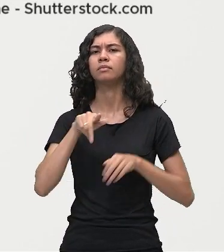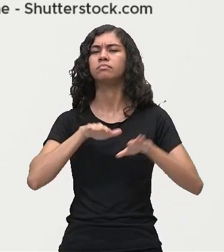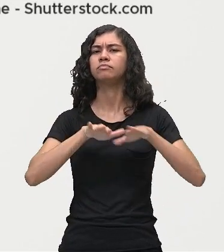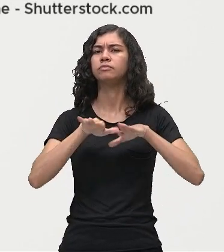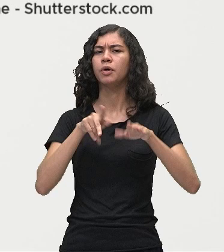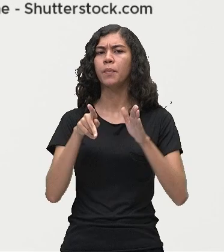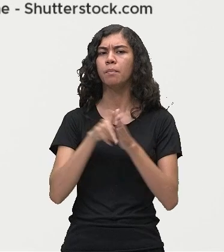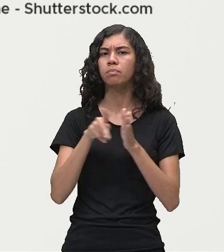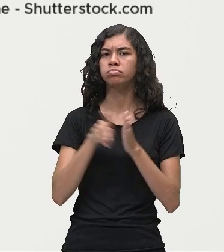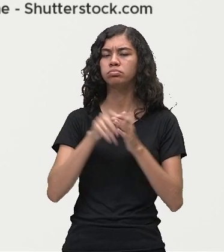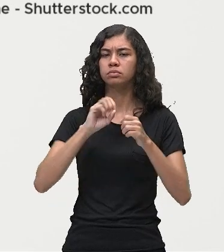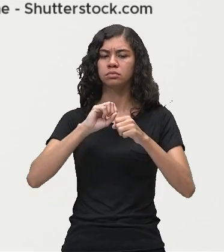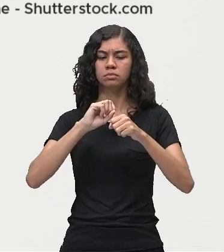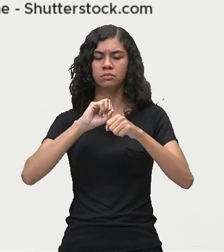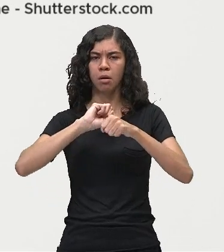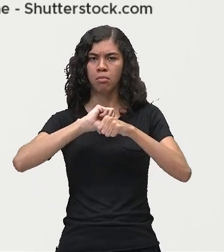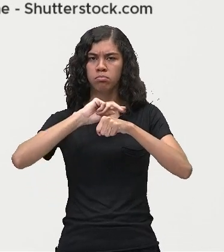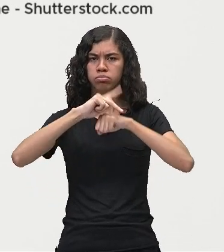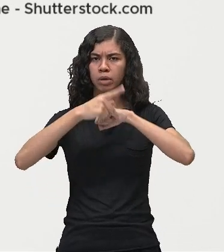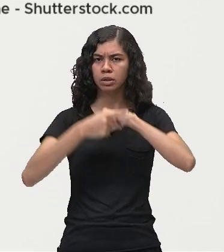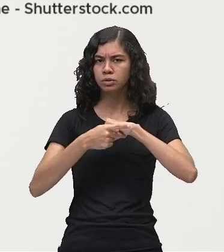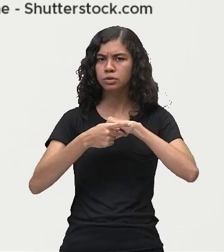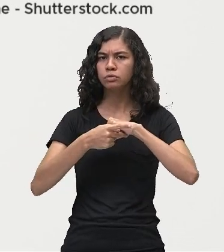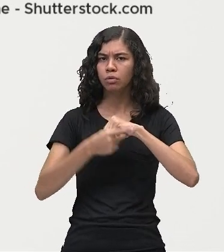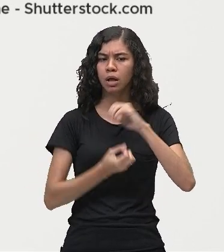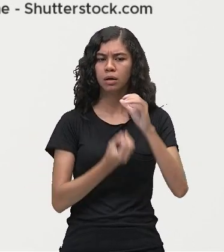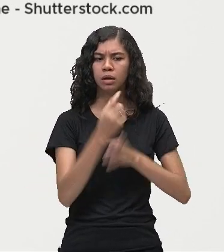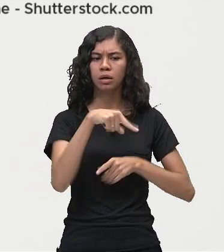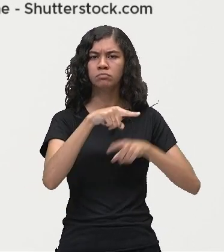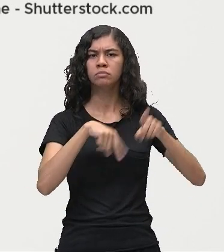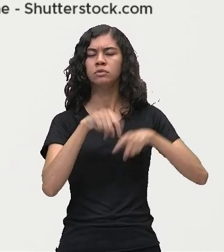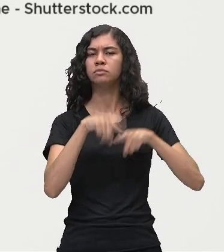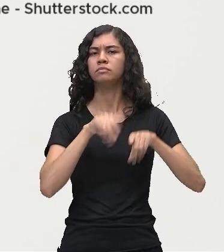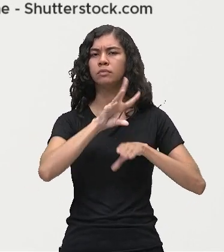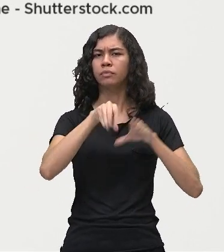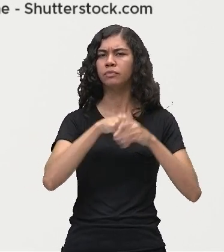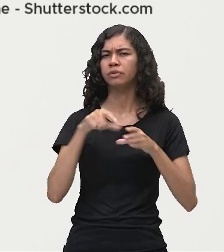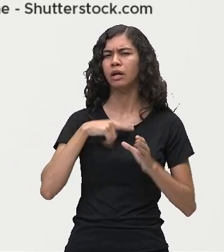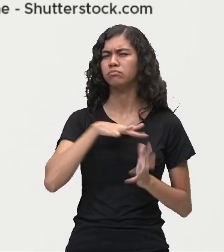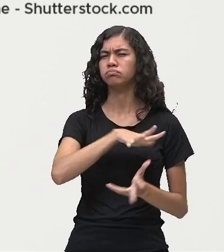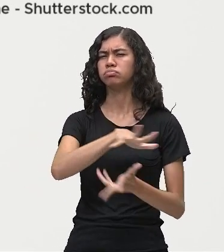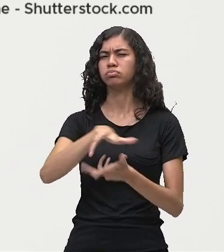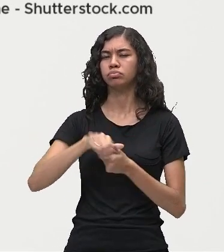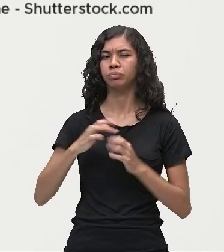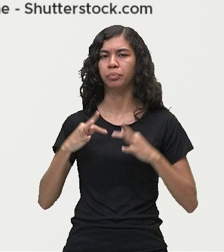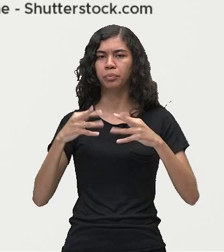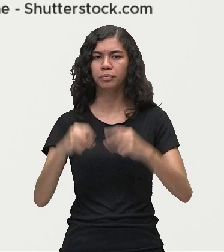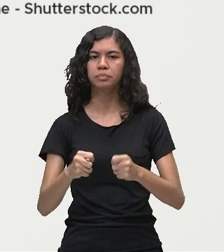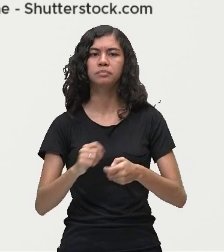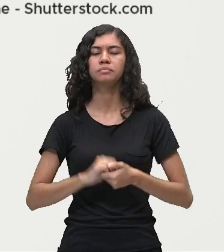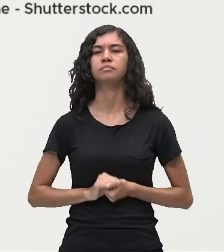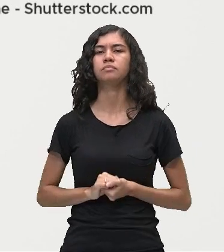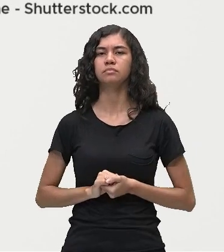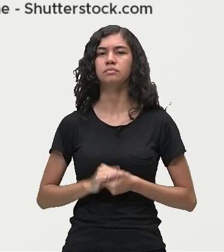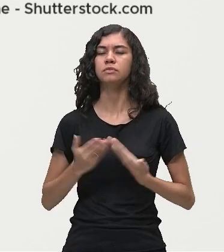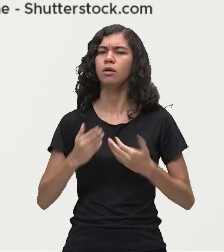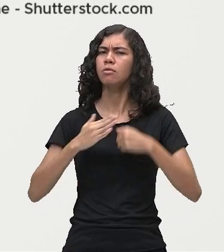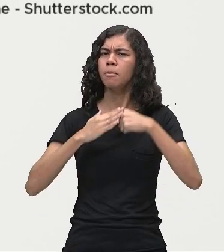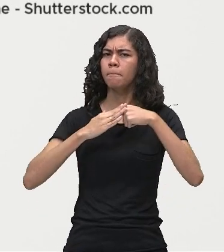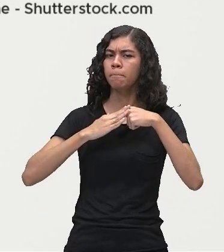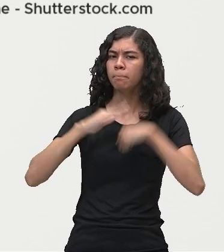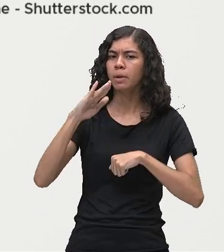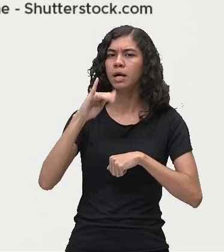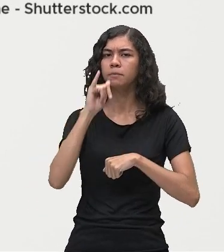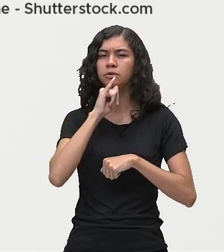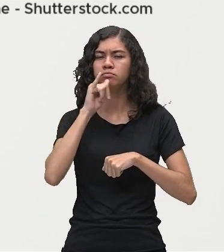das partículas que formam um objeto e existem em todo o universo. Os átomos e as moléculas, quanto mais